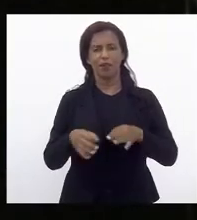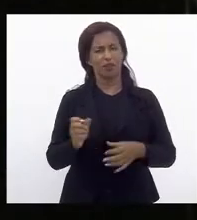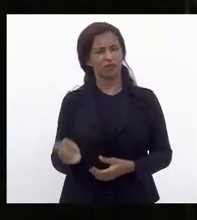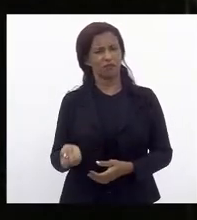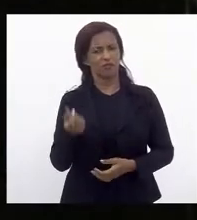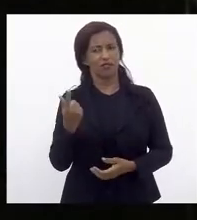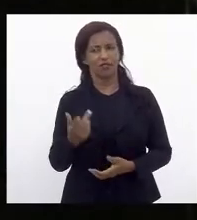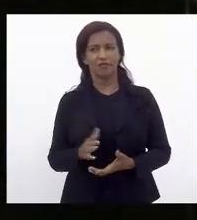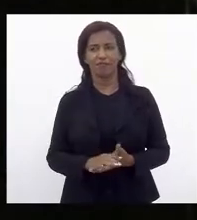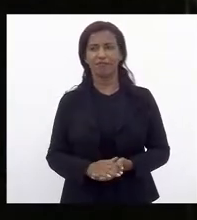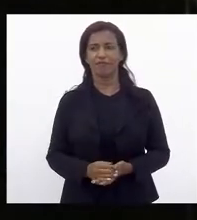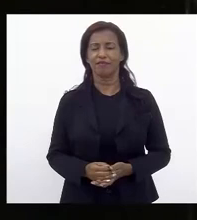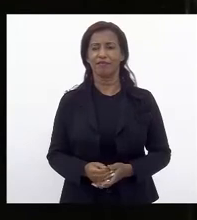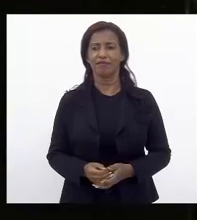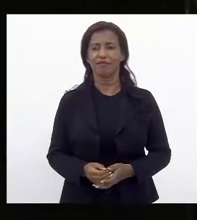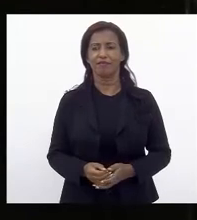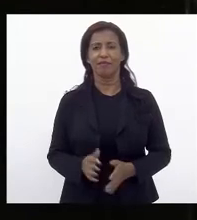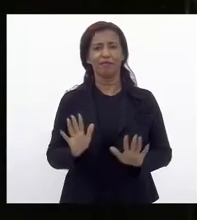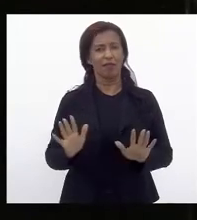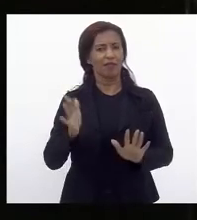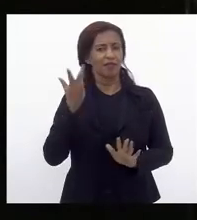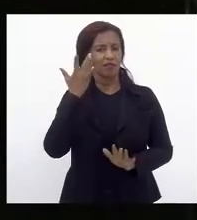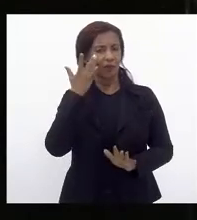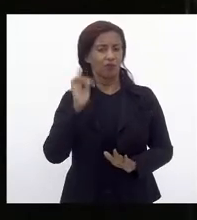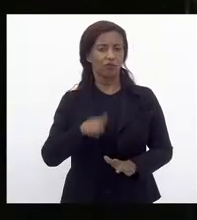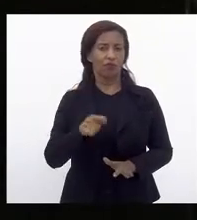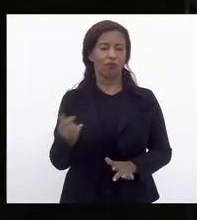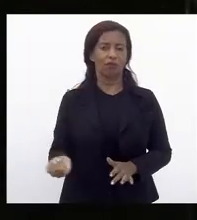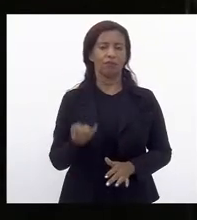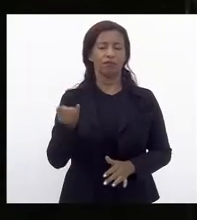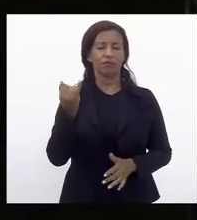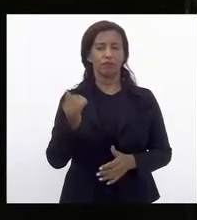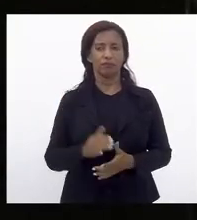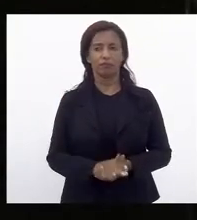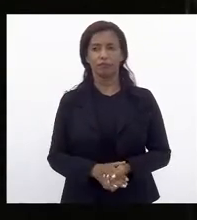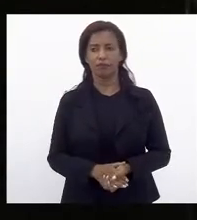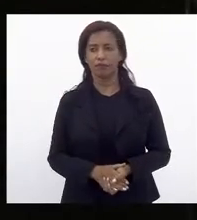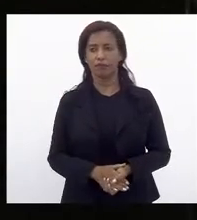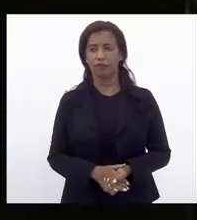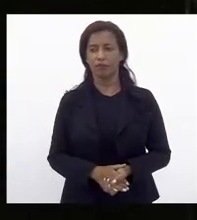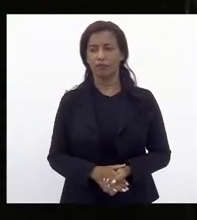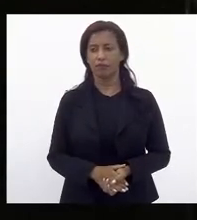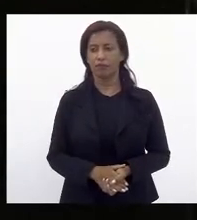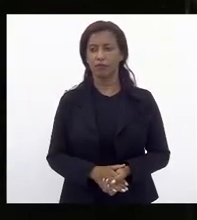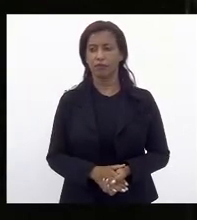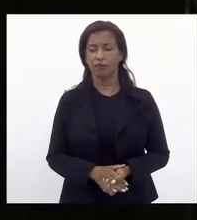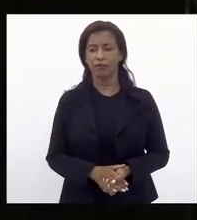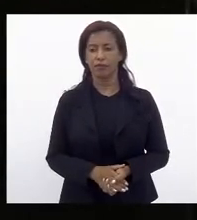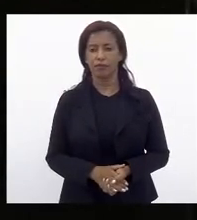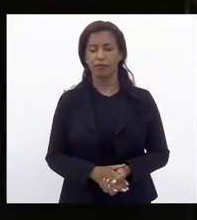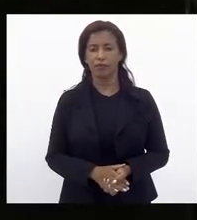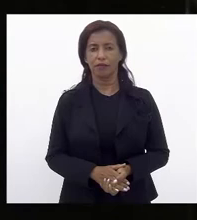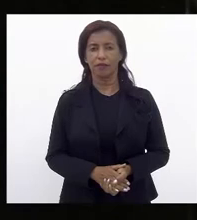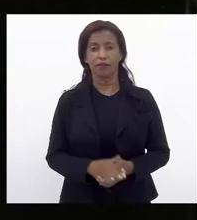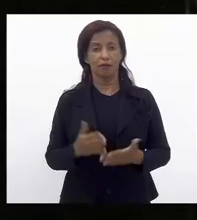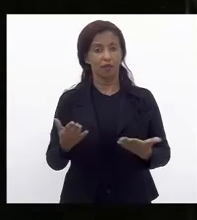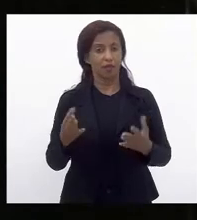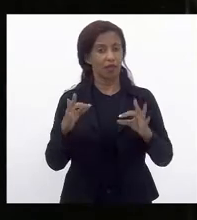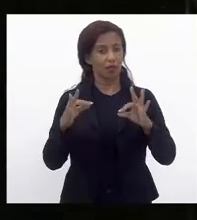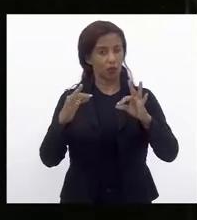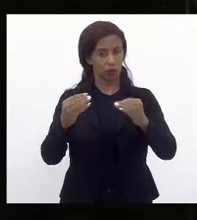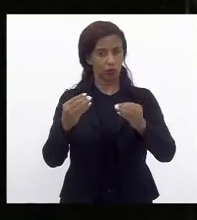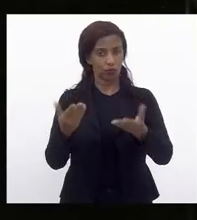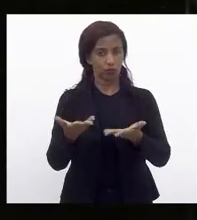estranho, mas eu acho que é importante. E aí, senhoras e